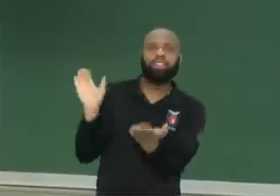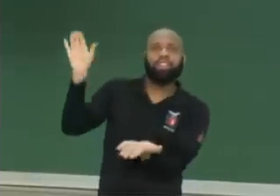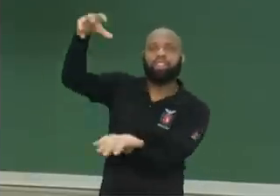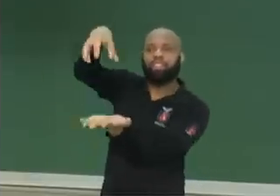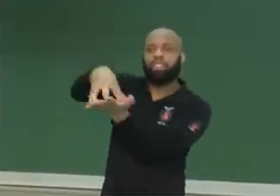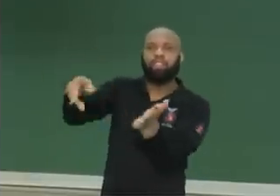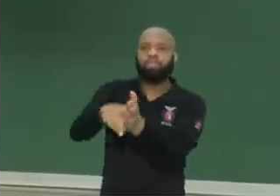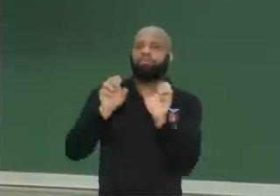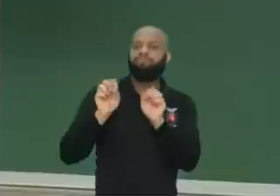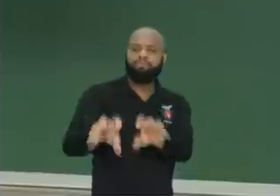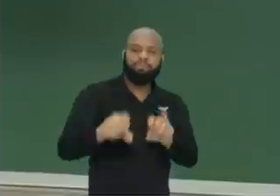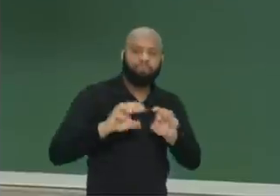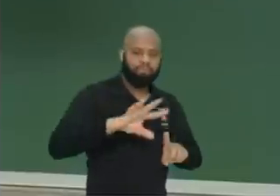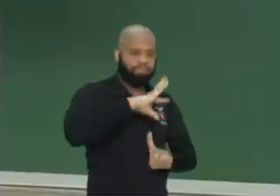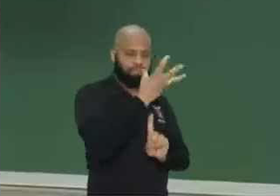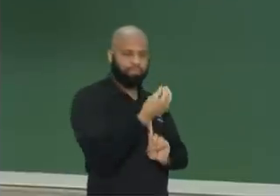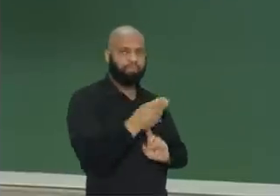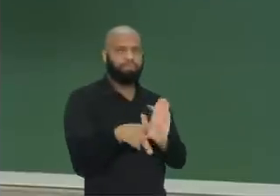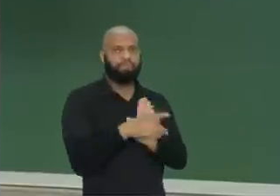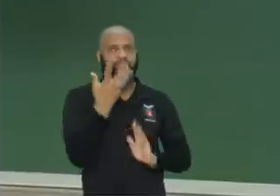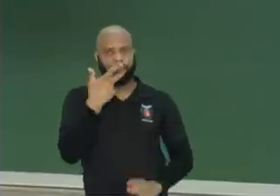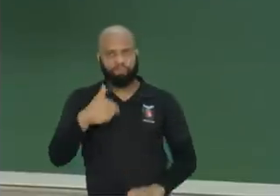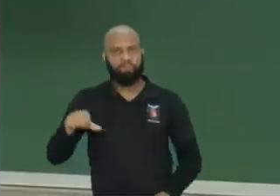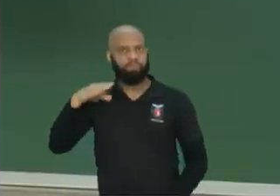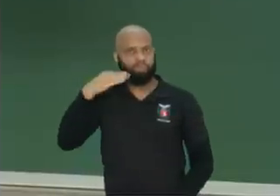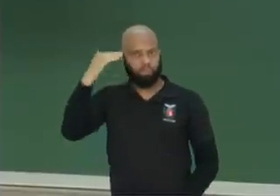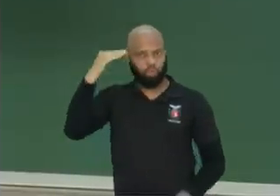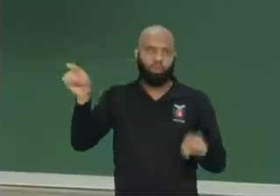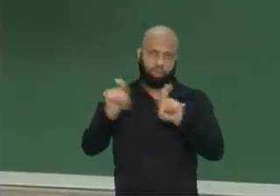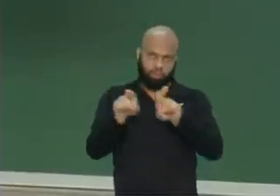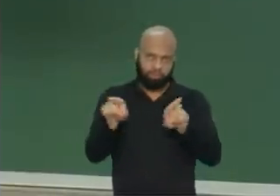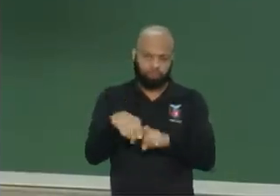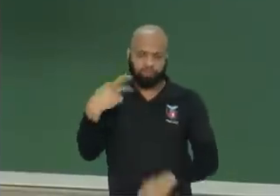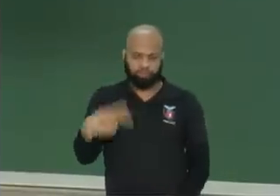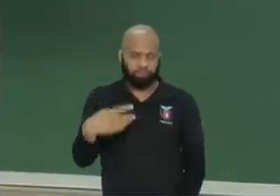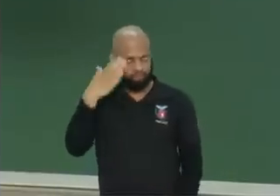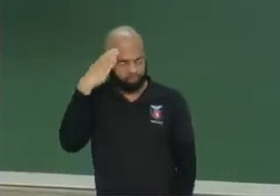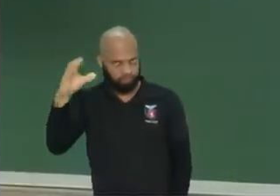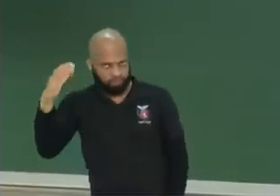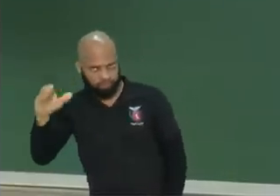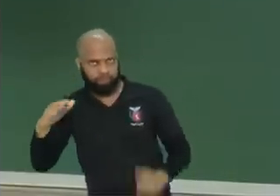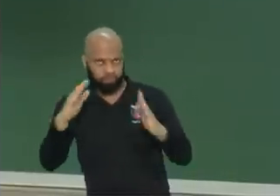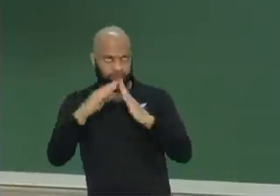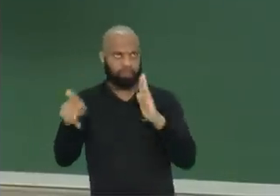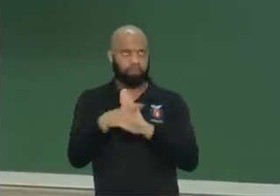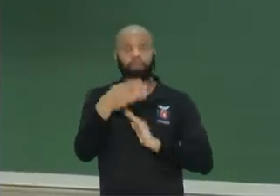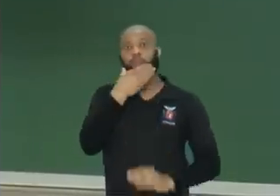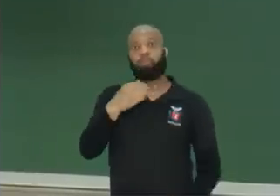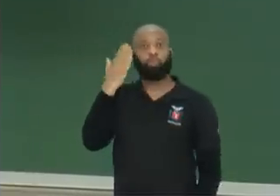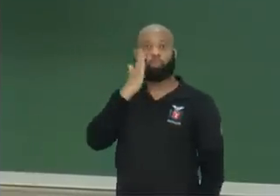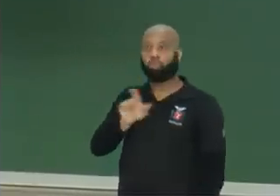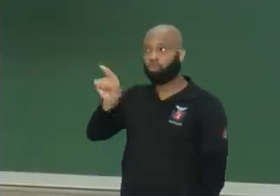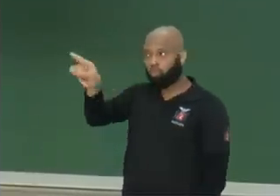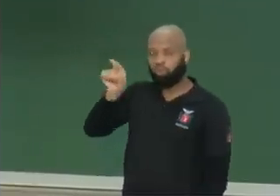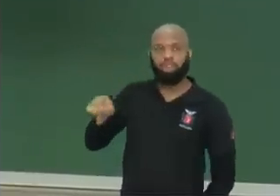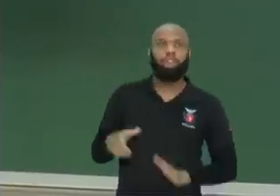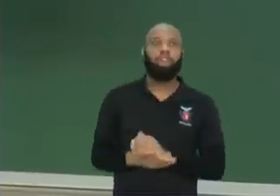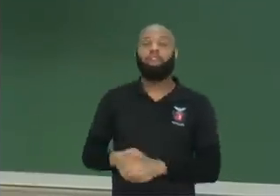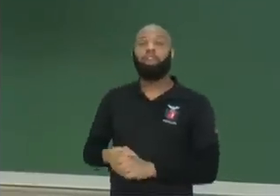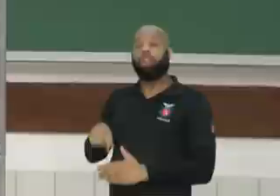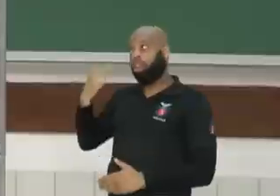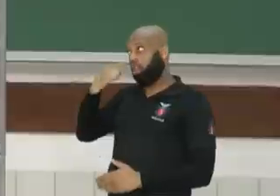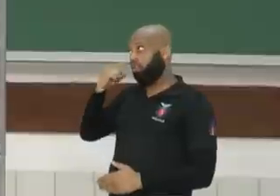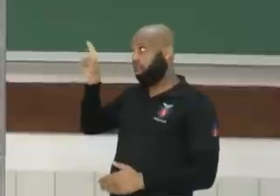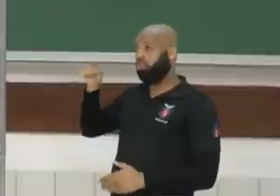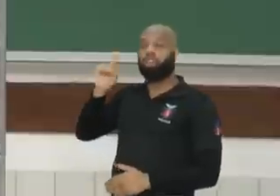educação de artes para crianças, jovens e adultos aqui em Curitiba, a residência do Barão. Tá? O Barão de Serra Azul, como o prof.